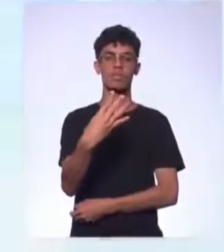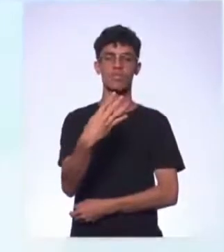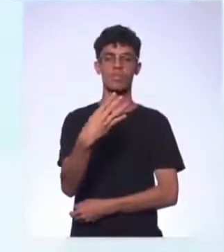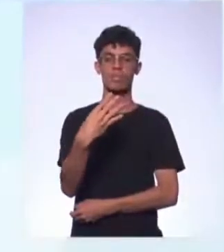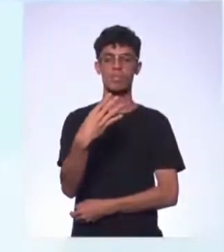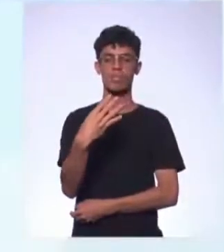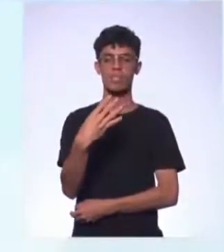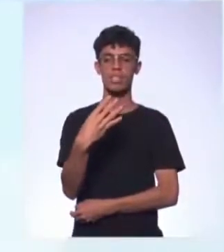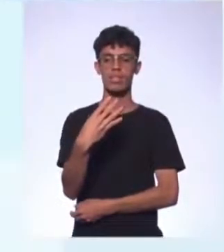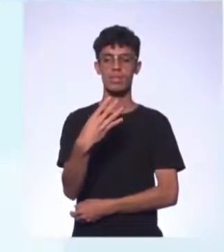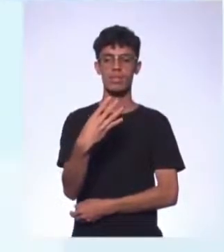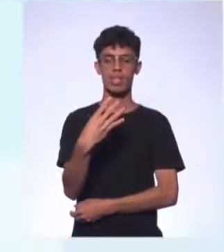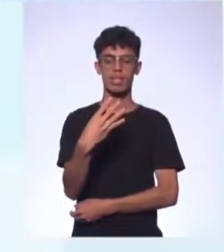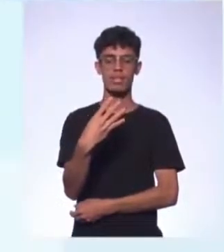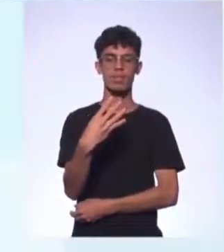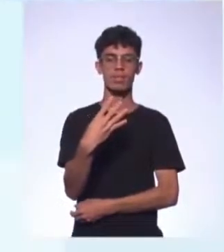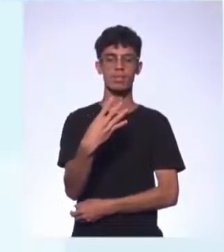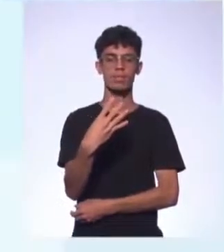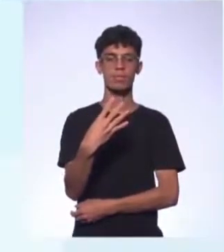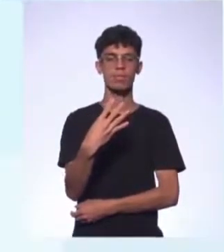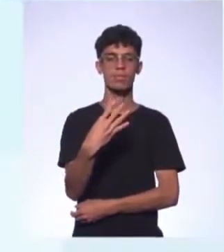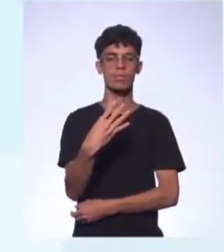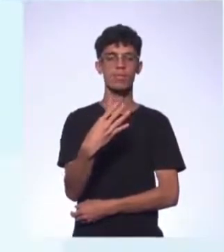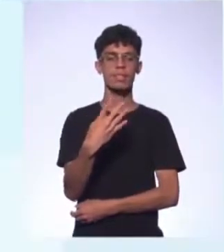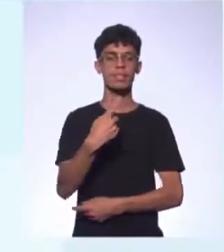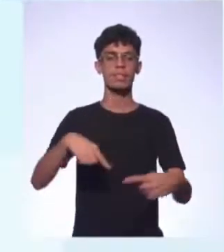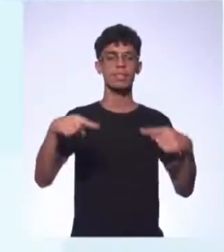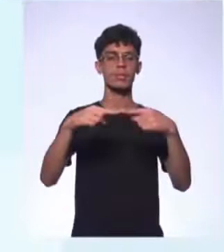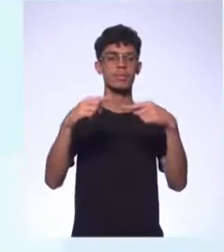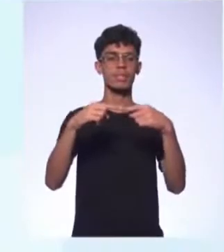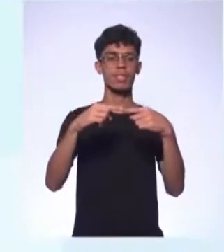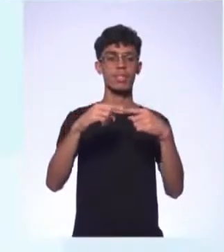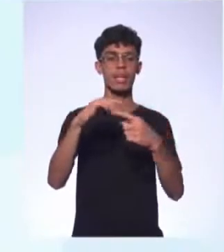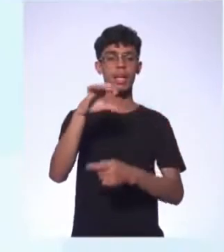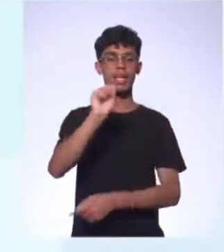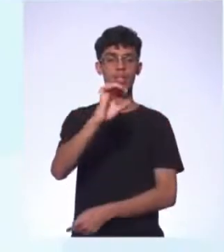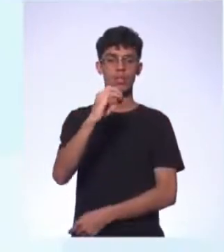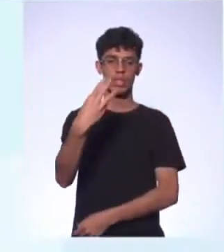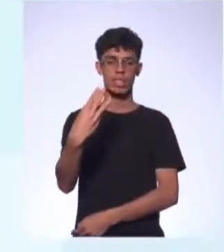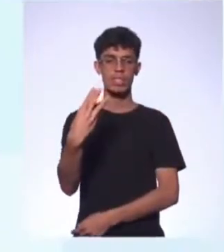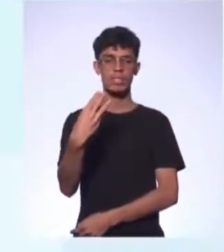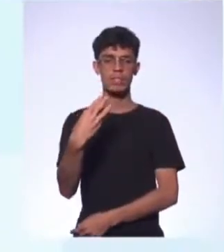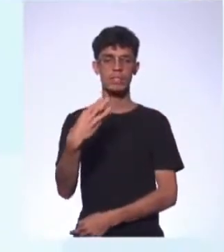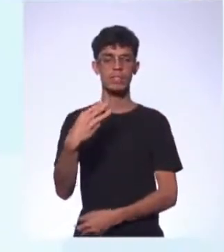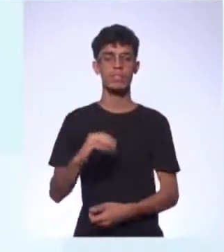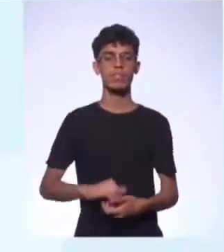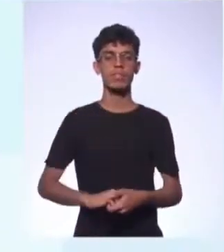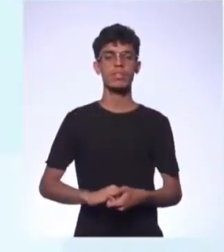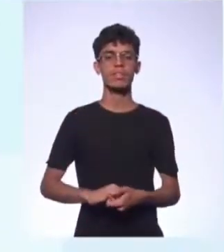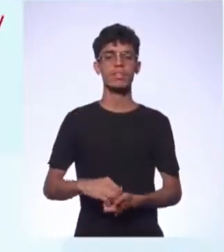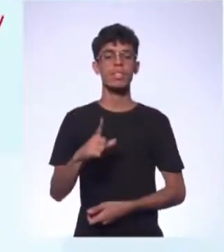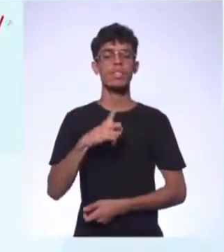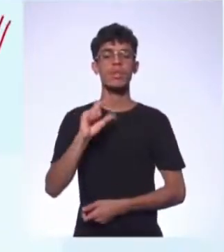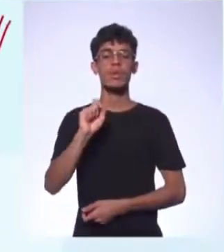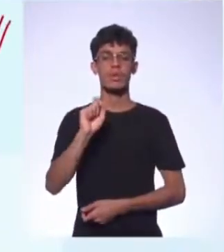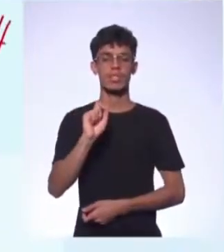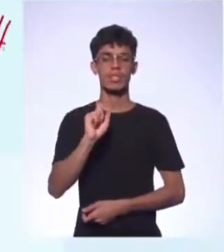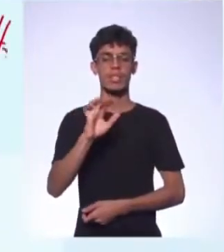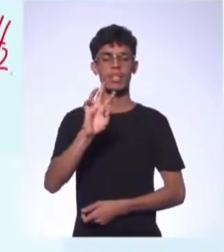ou SO3, certo? Que é o trióxido de enxofre, ela vai produzir o que?